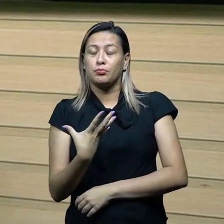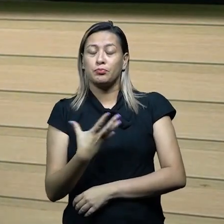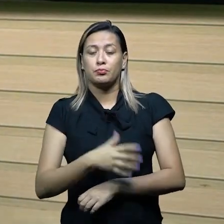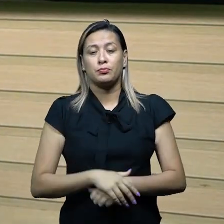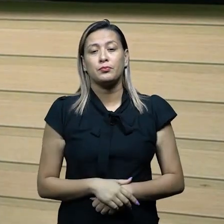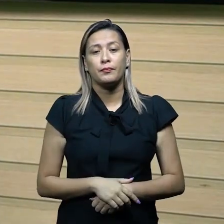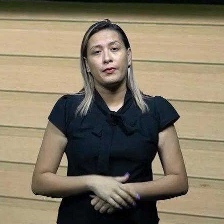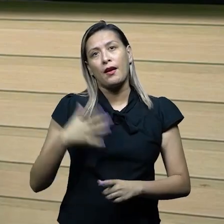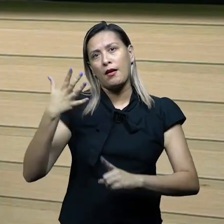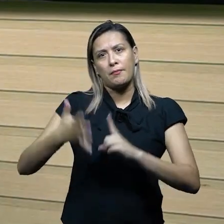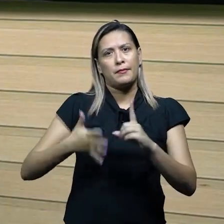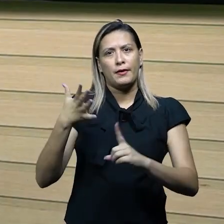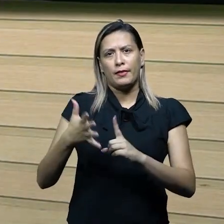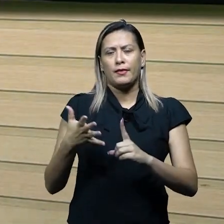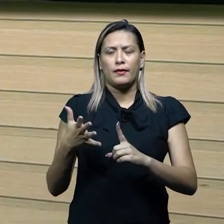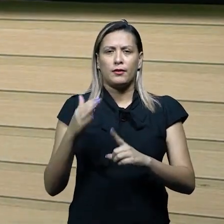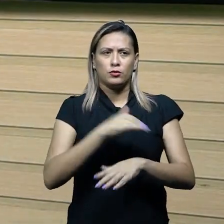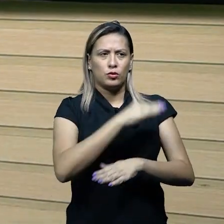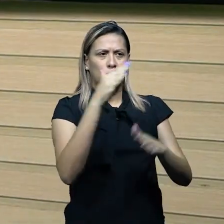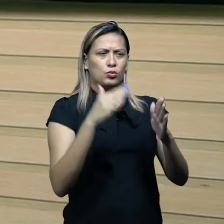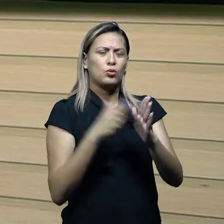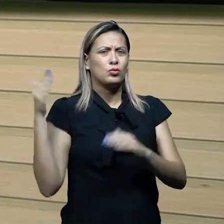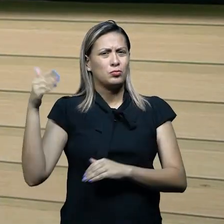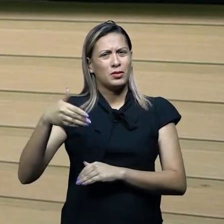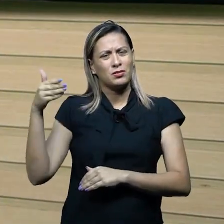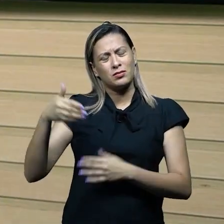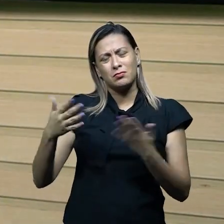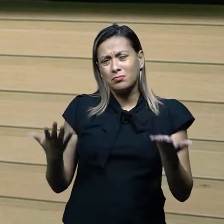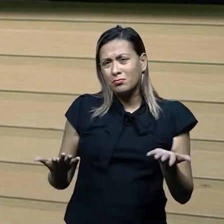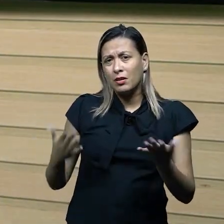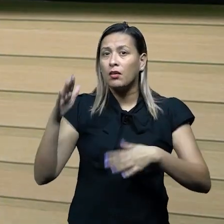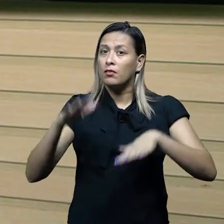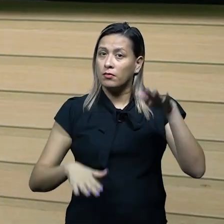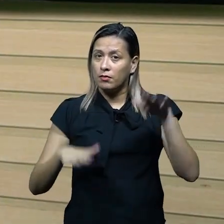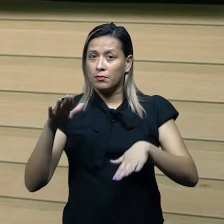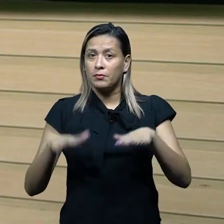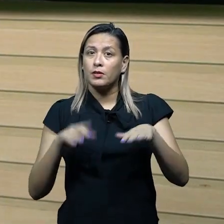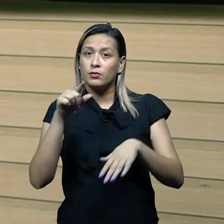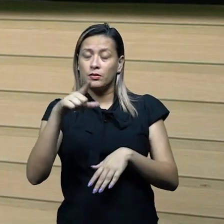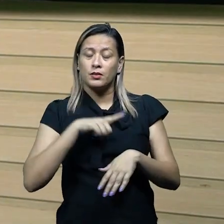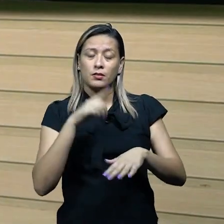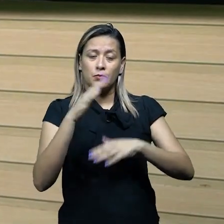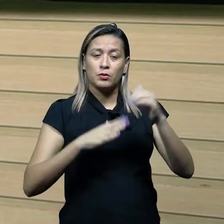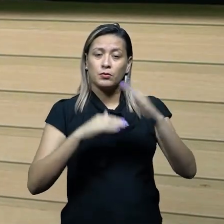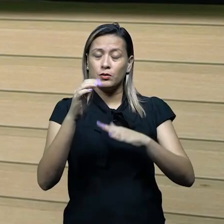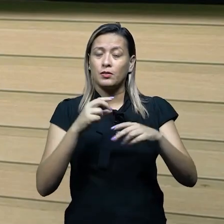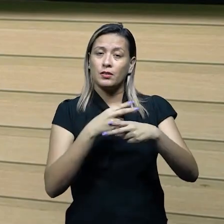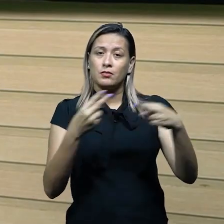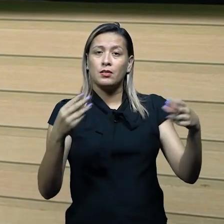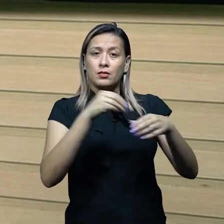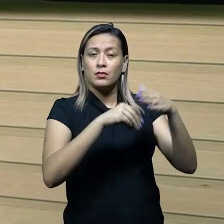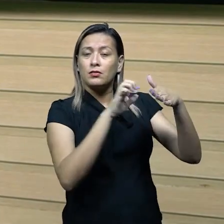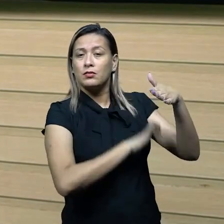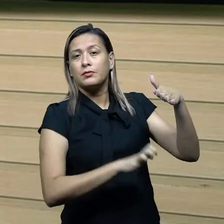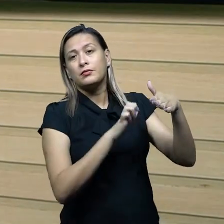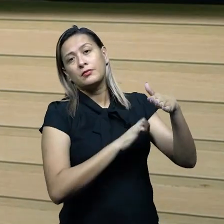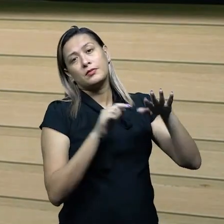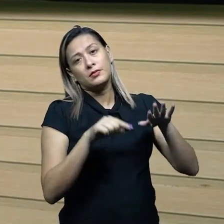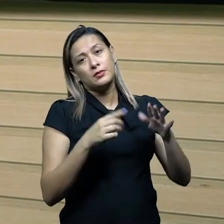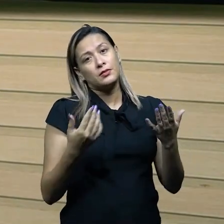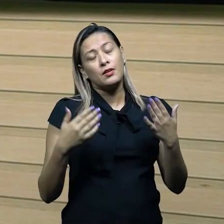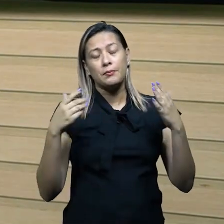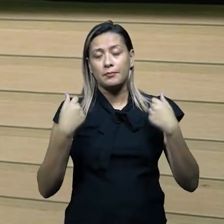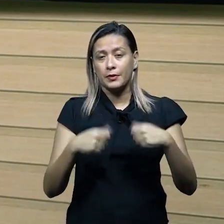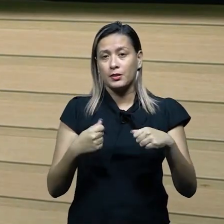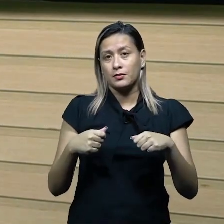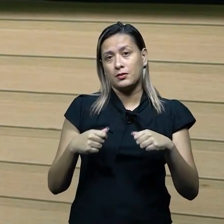a palestra que eu vou lá oferecer, pode todo mundo participar? Depende. Lembrando que na tua empresa tu tem vários profissionais e aí tu tem que direcionar